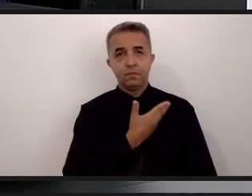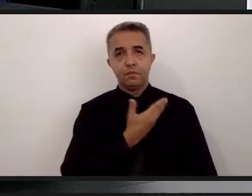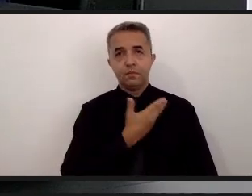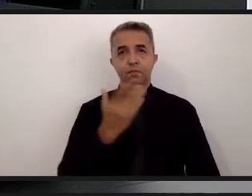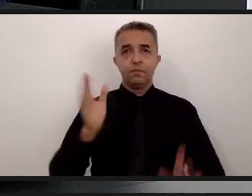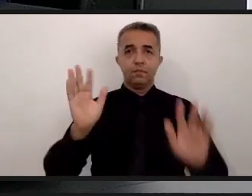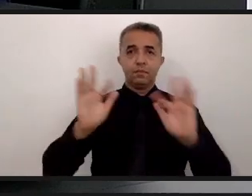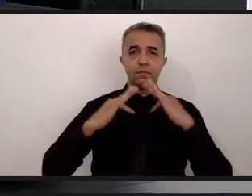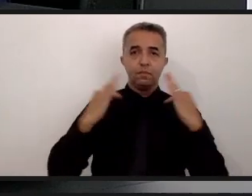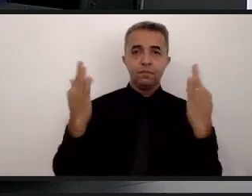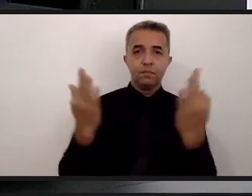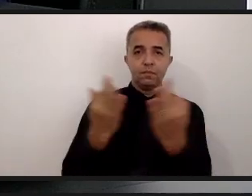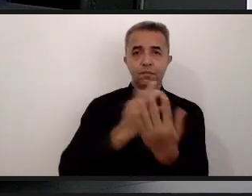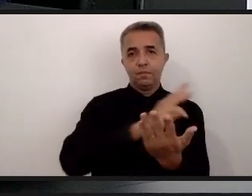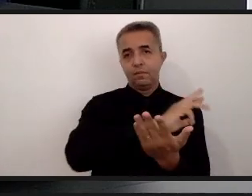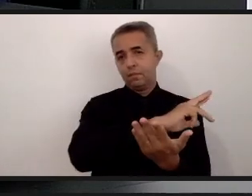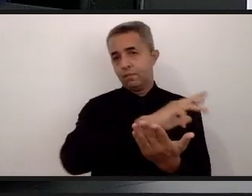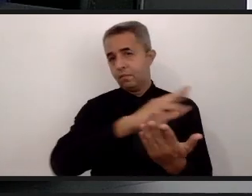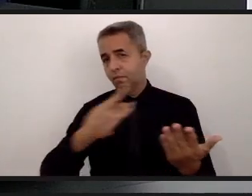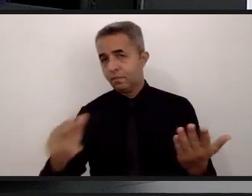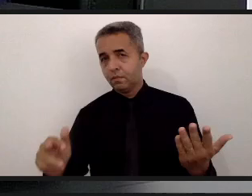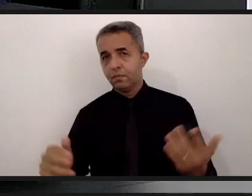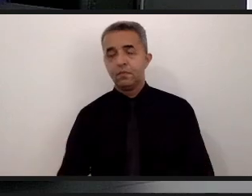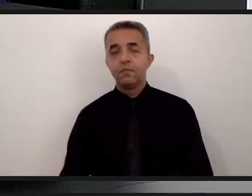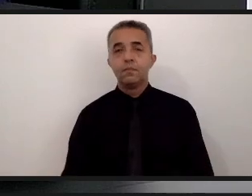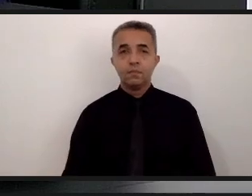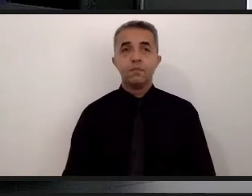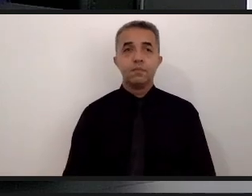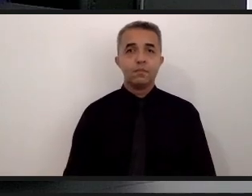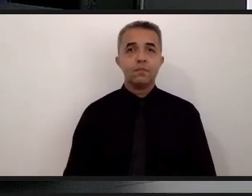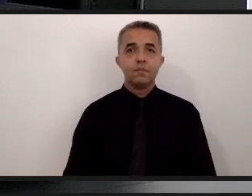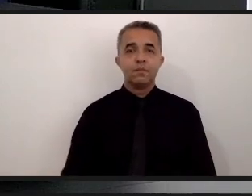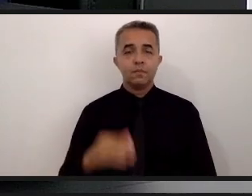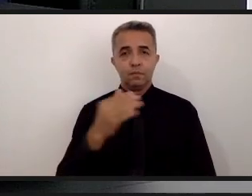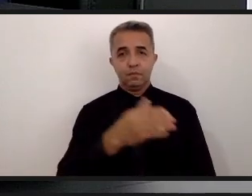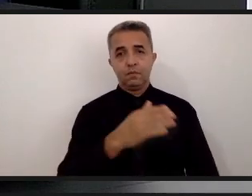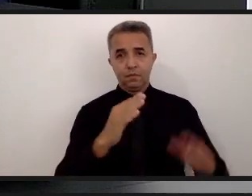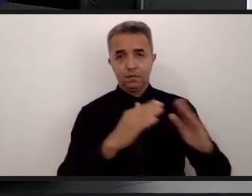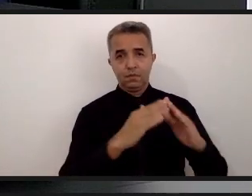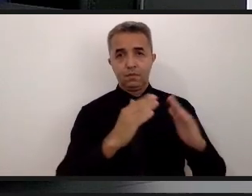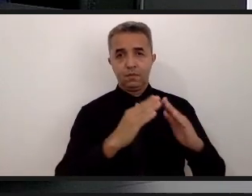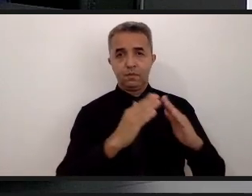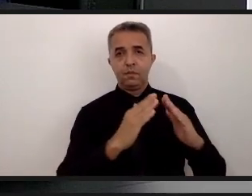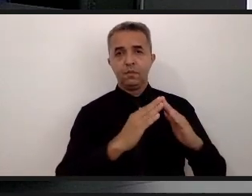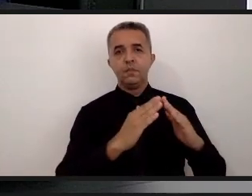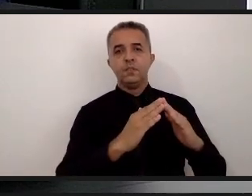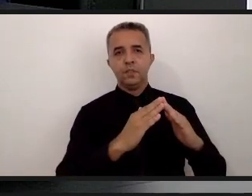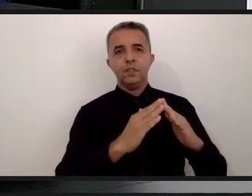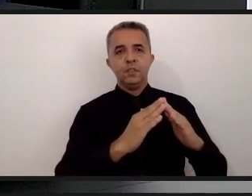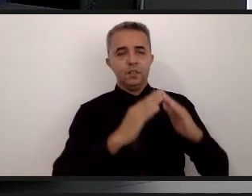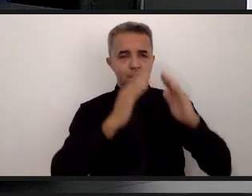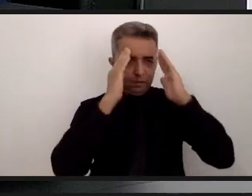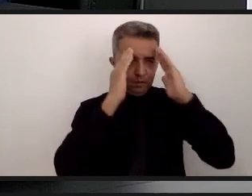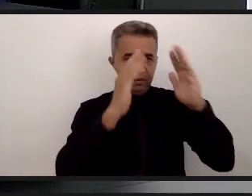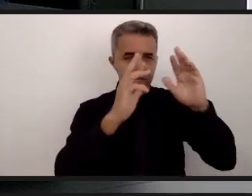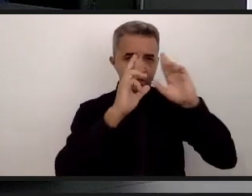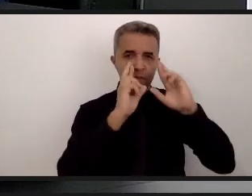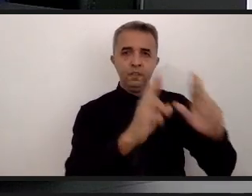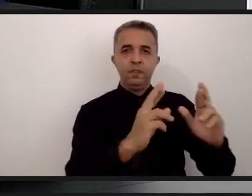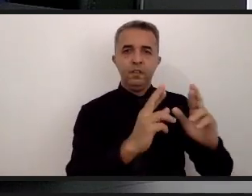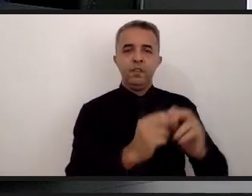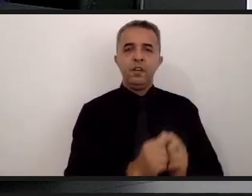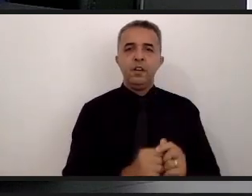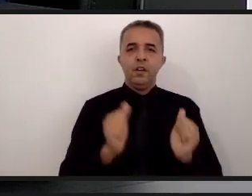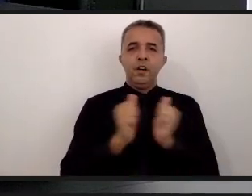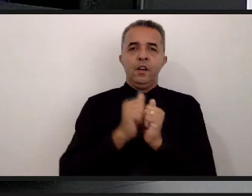familiares, que realmente honram a sua casa e estão aqui do lado da sua esposa, também